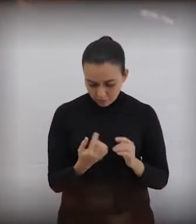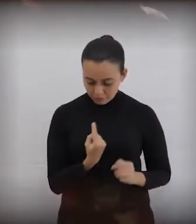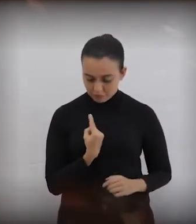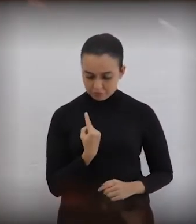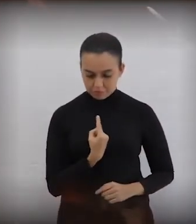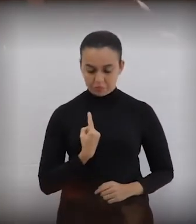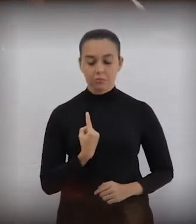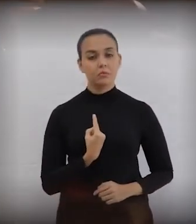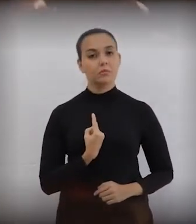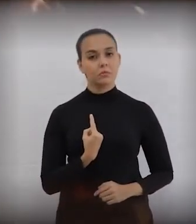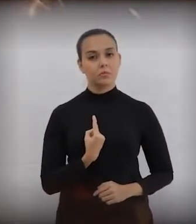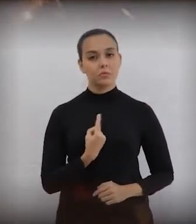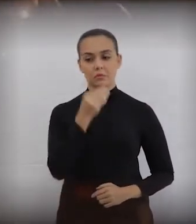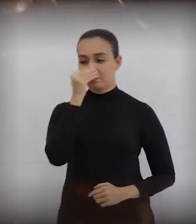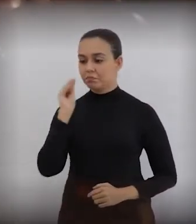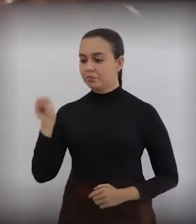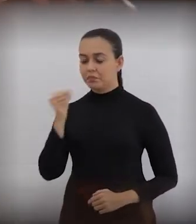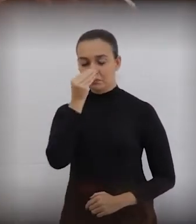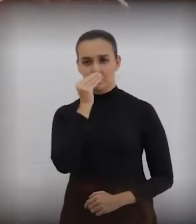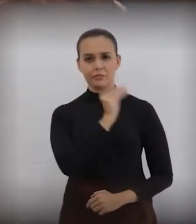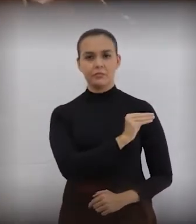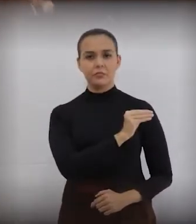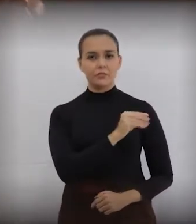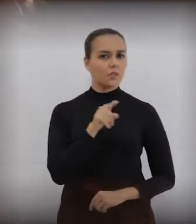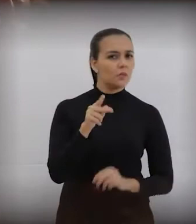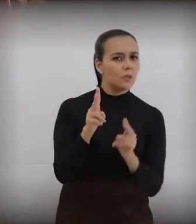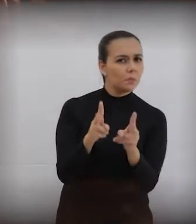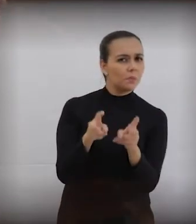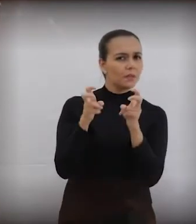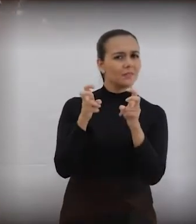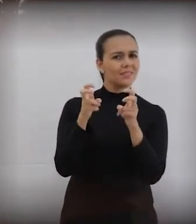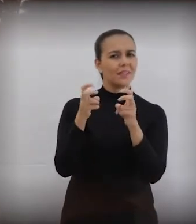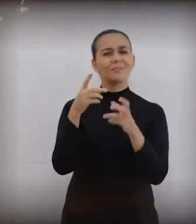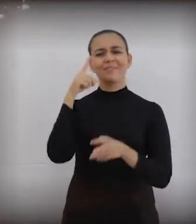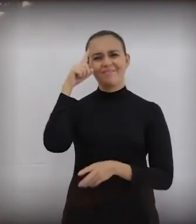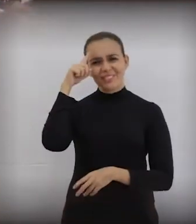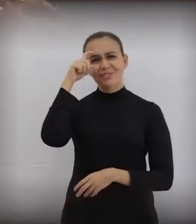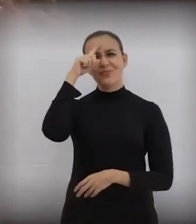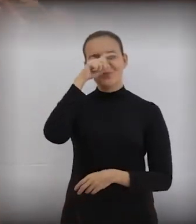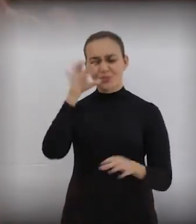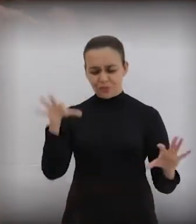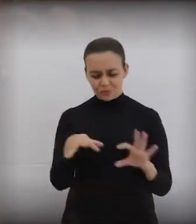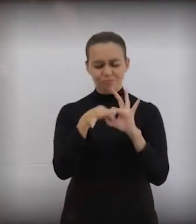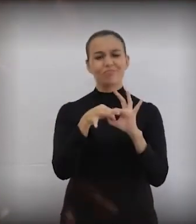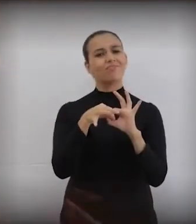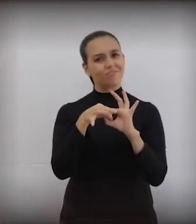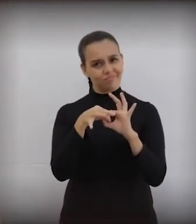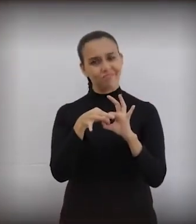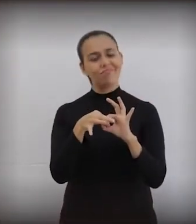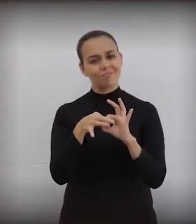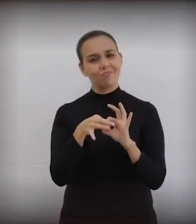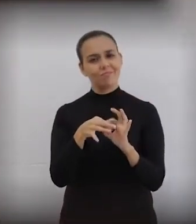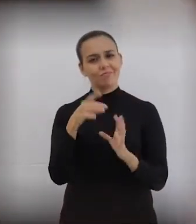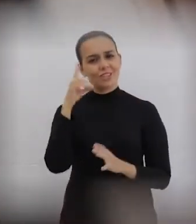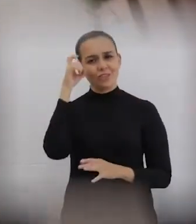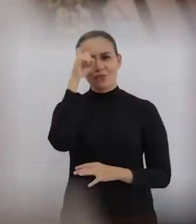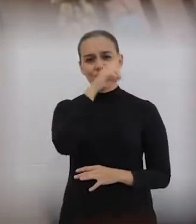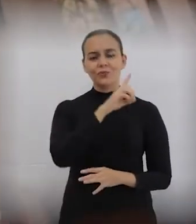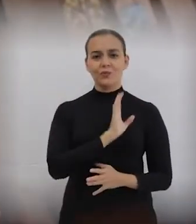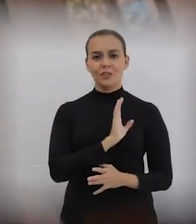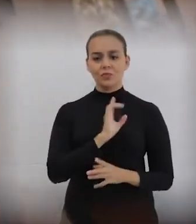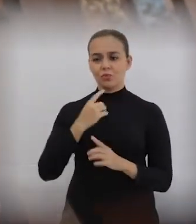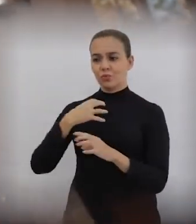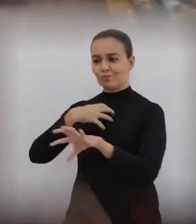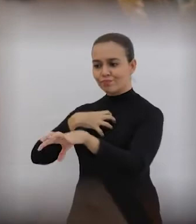tela. Você começa a perceber uma certa dificuldade de fazer concessão, ou uma certa dificuldade